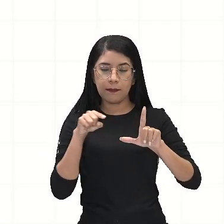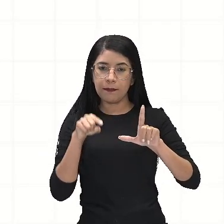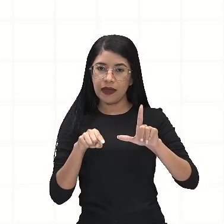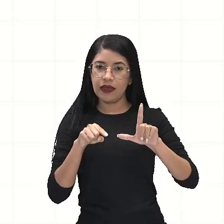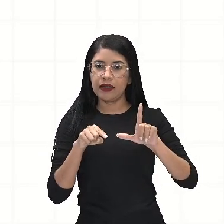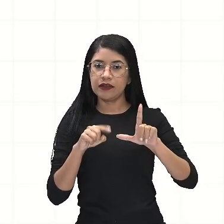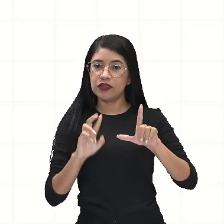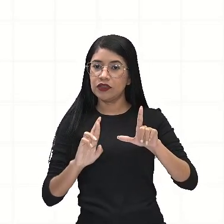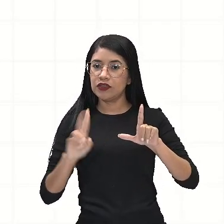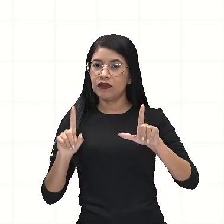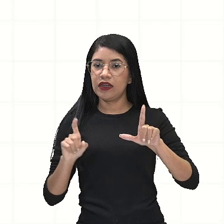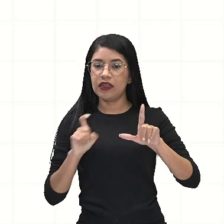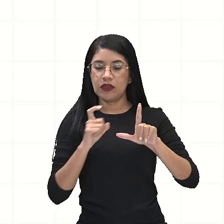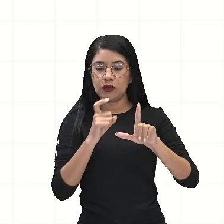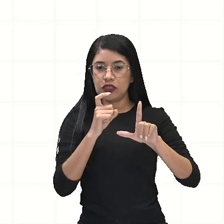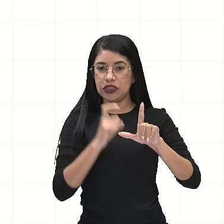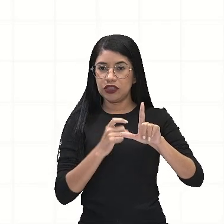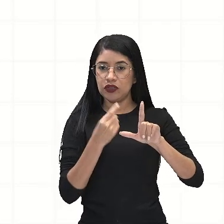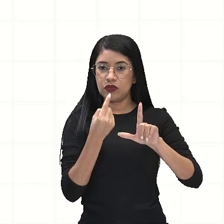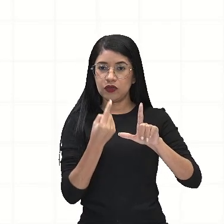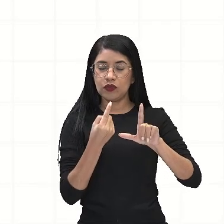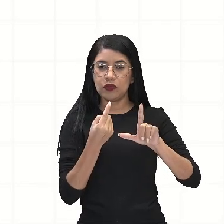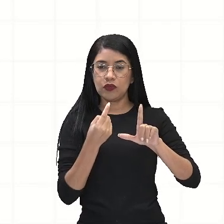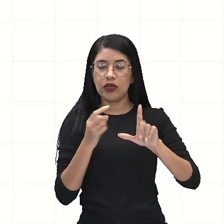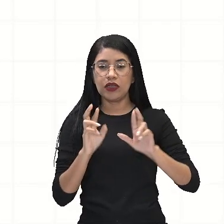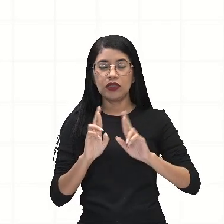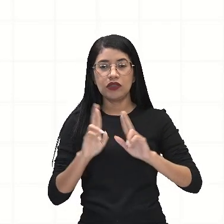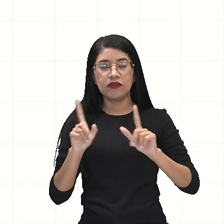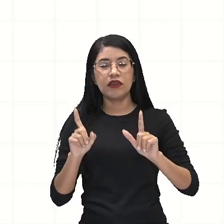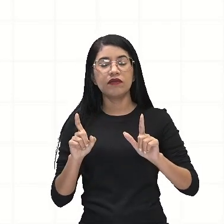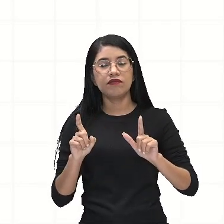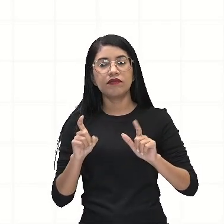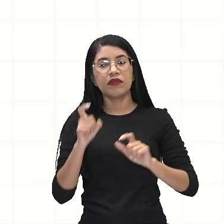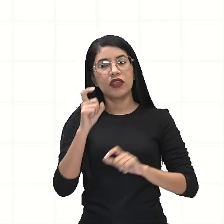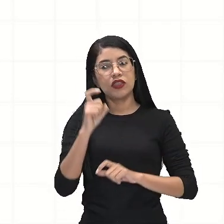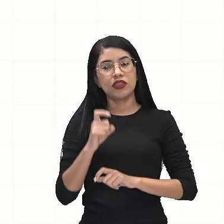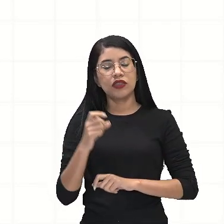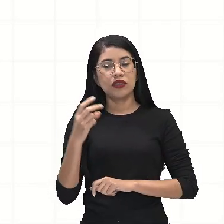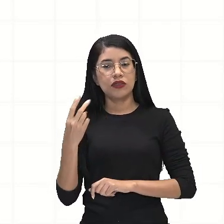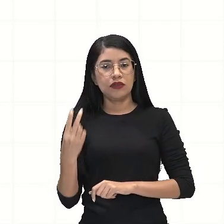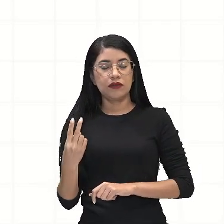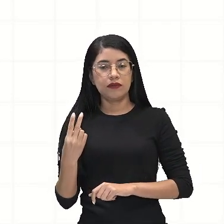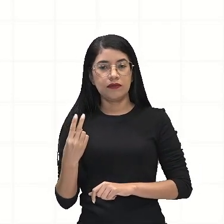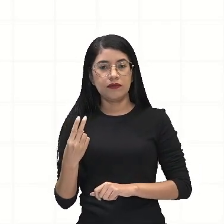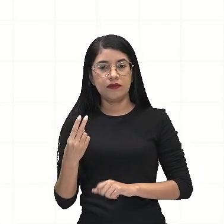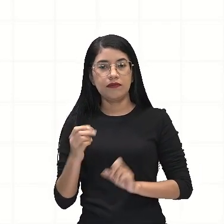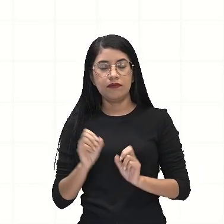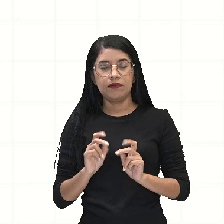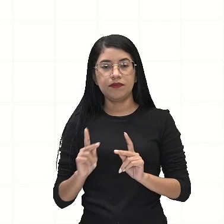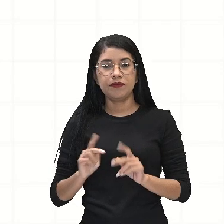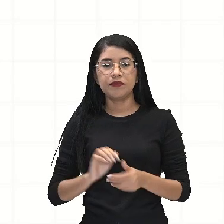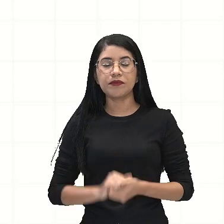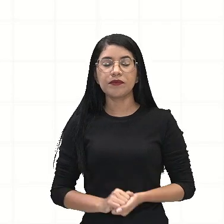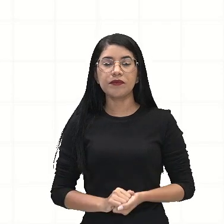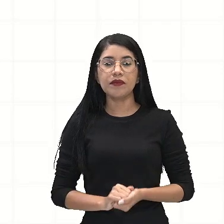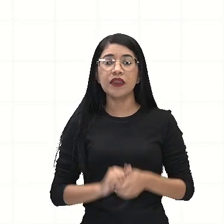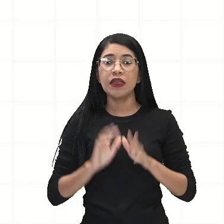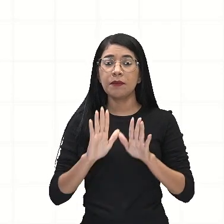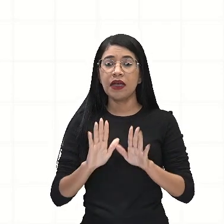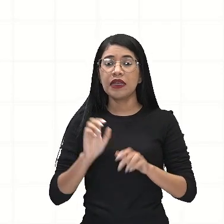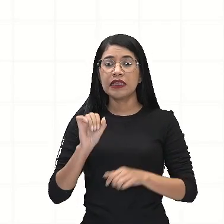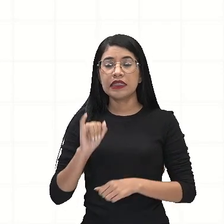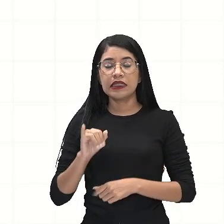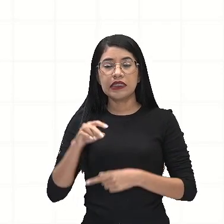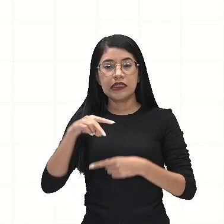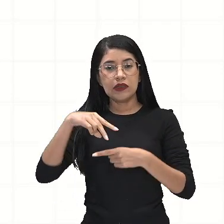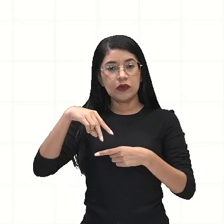a x1 vai ser diferente de x2. Tudo bem? Se o delta for igual